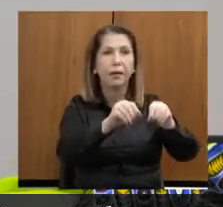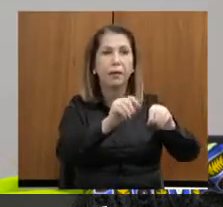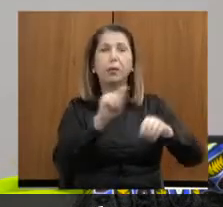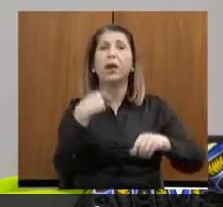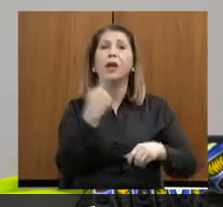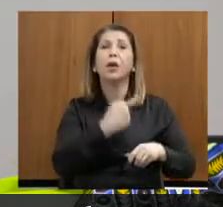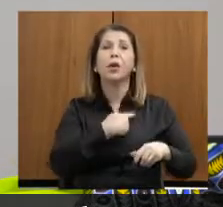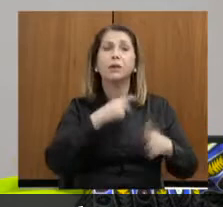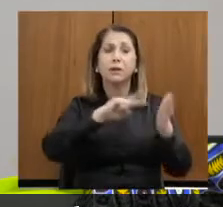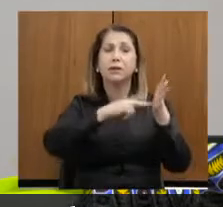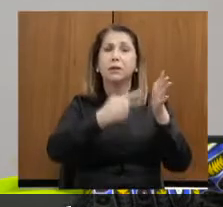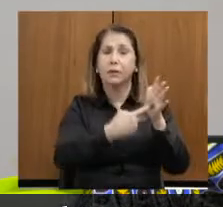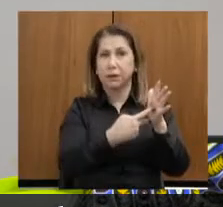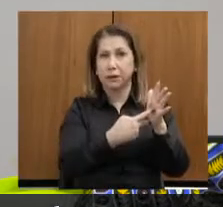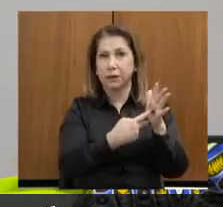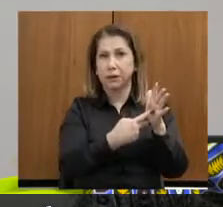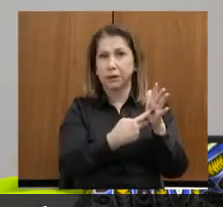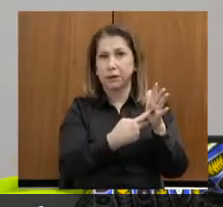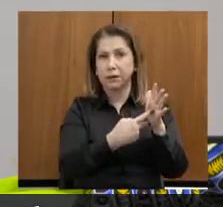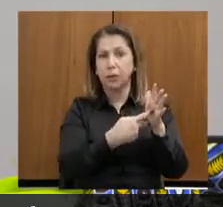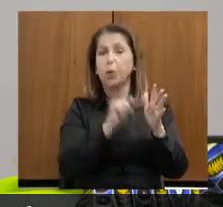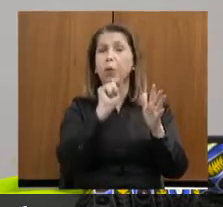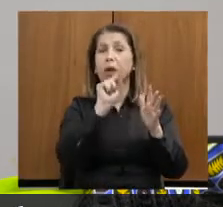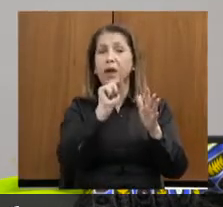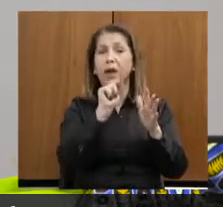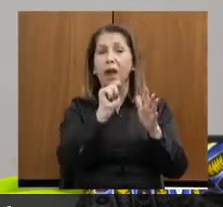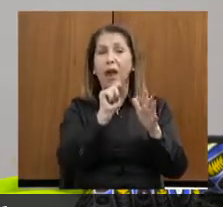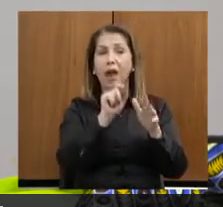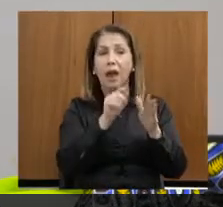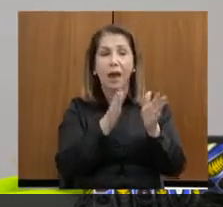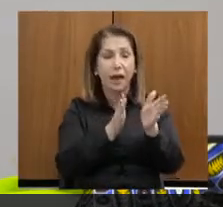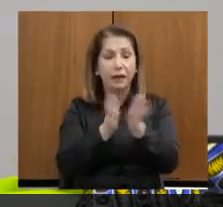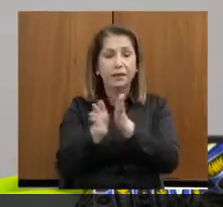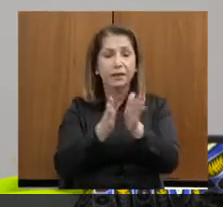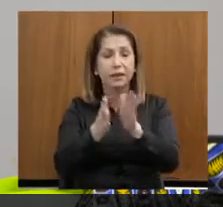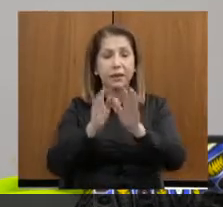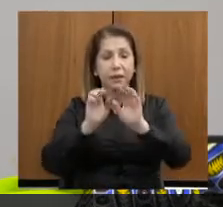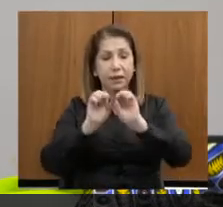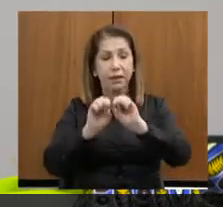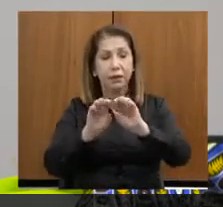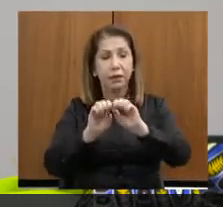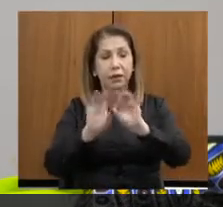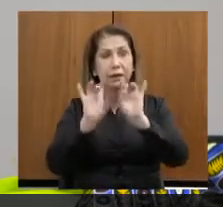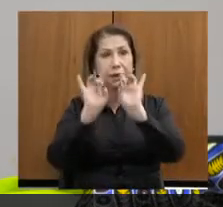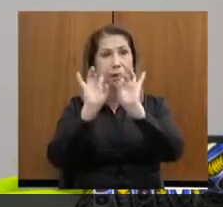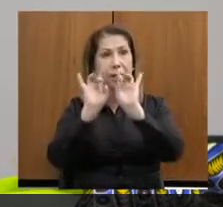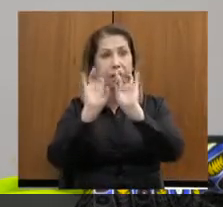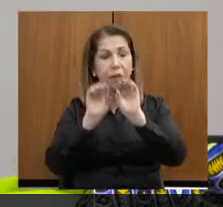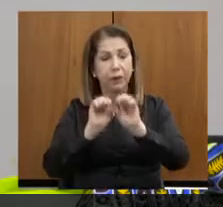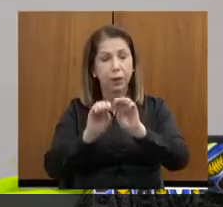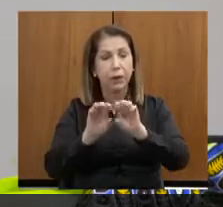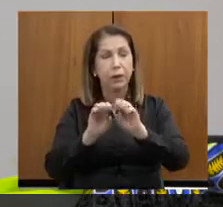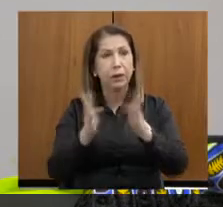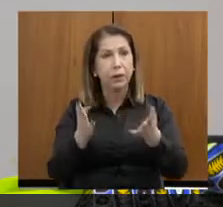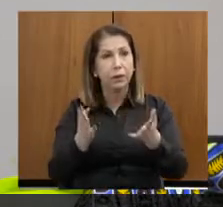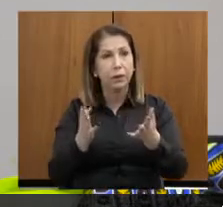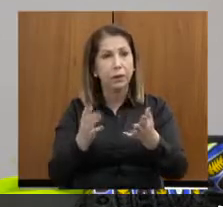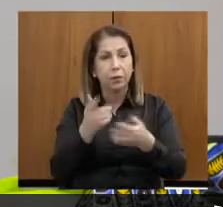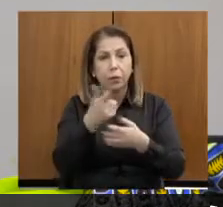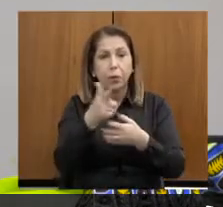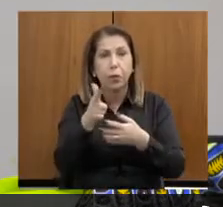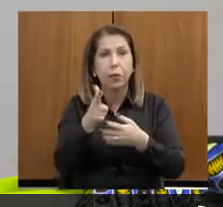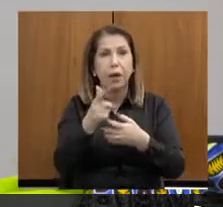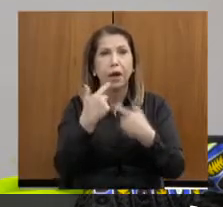para gente e o que que é acessar educação educação específica porque que nós não